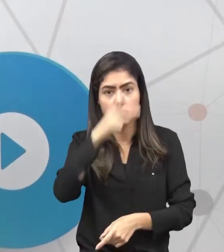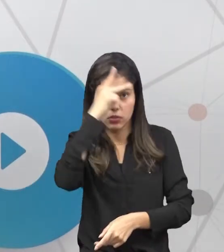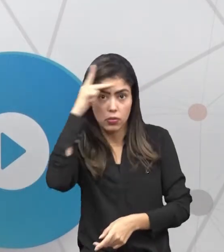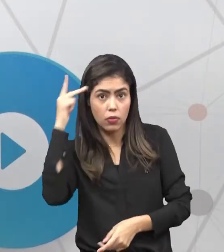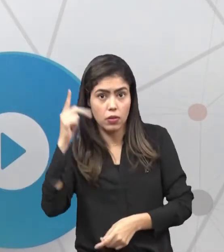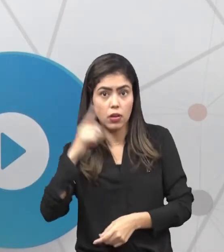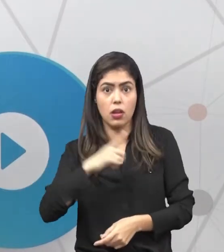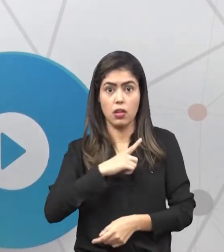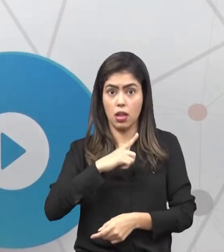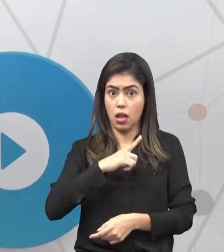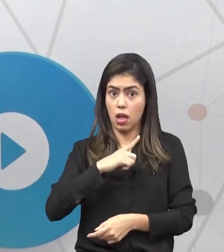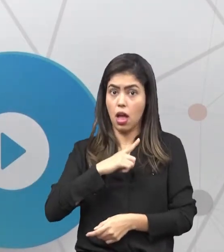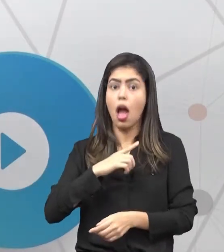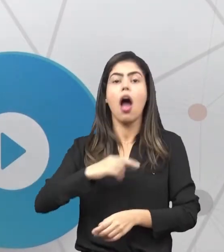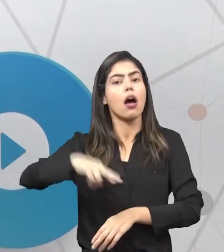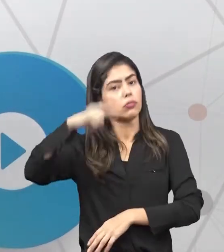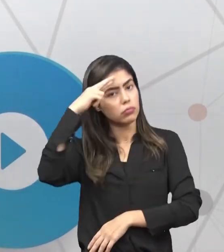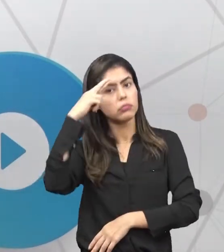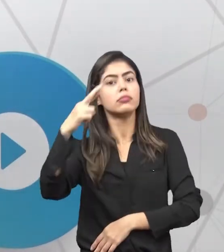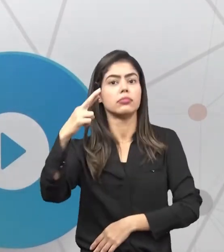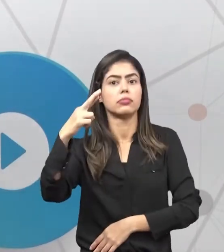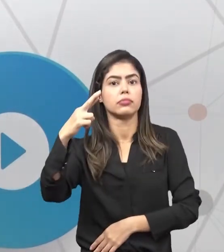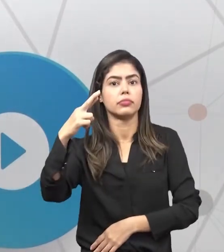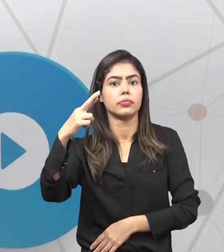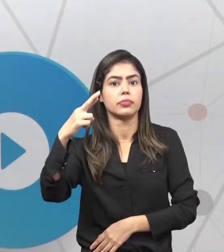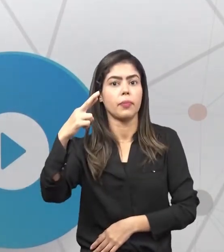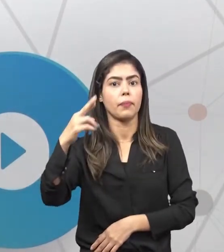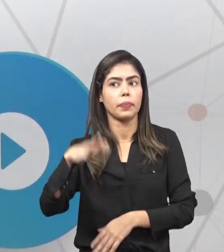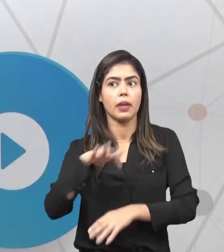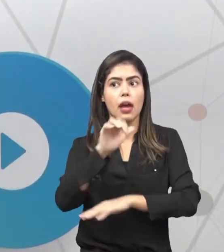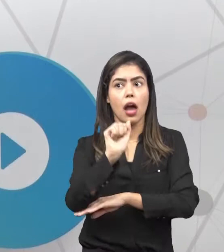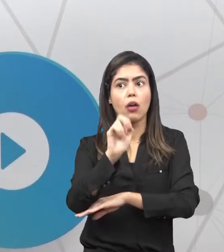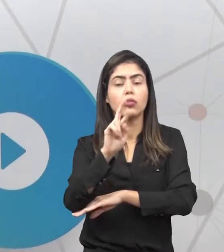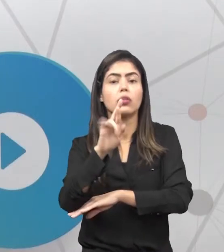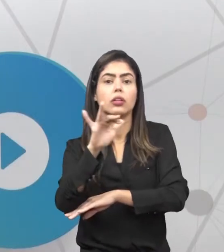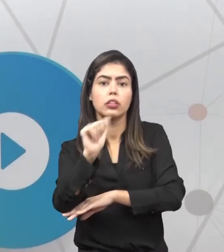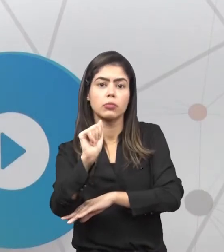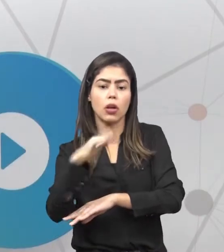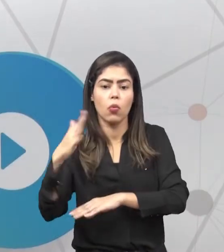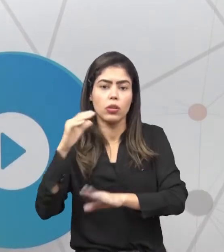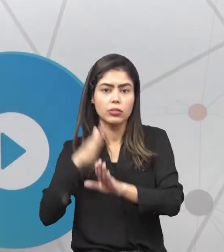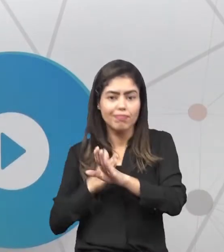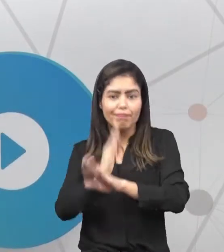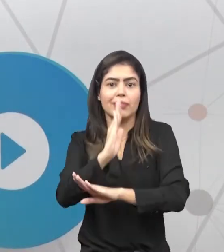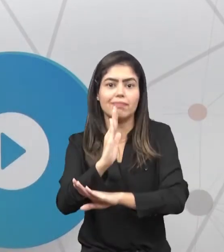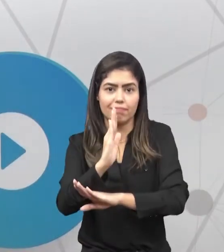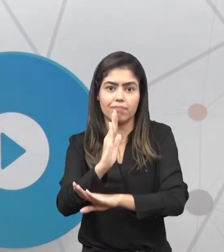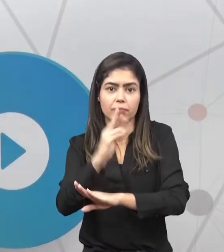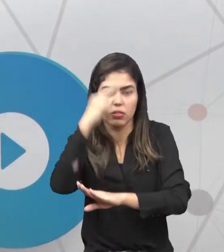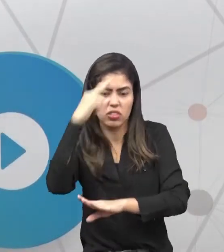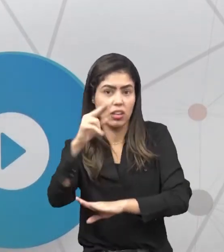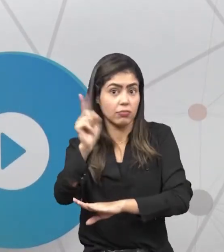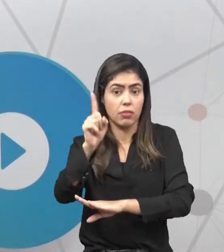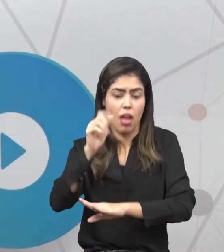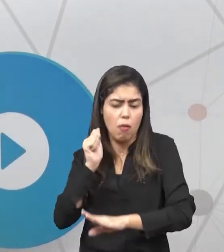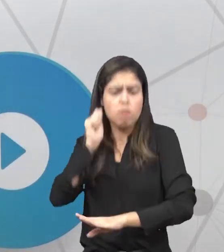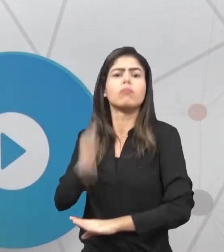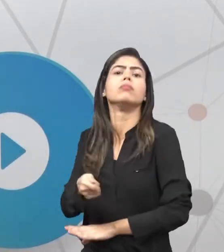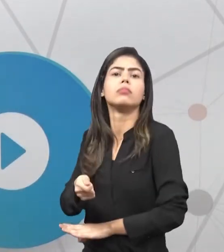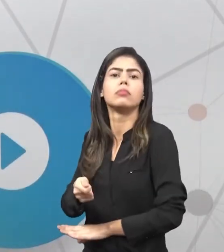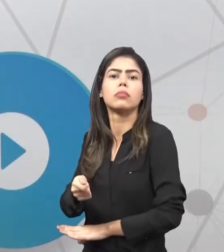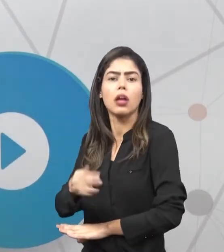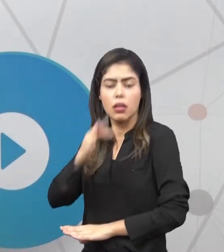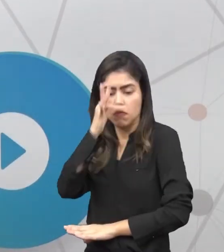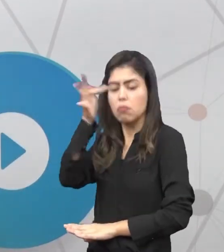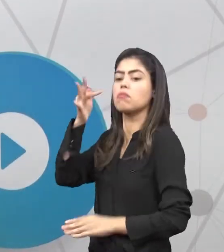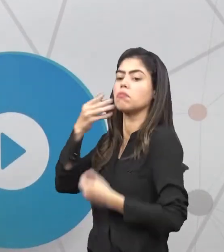está agindo com autoridade. Autoritarismo é quando esse limite é extrapolado, quando a pessoa vai além do